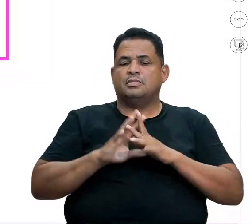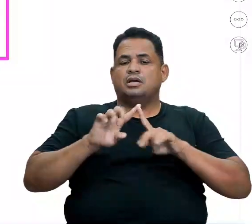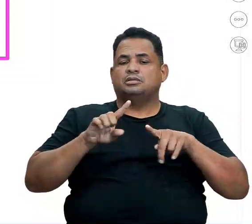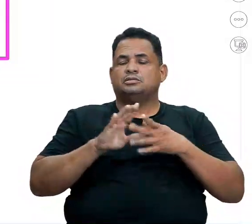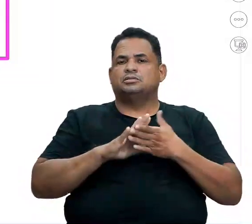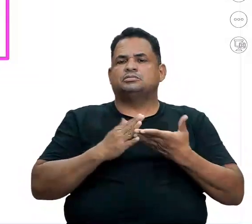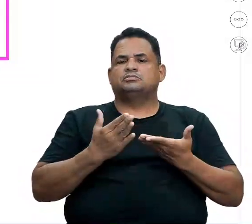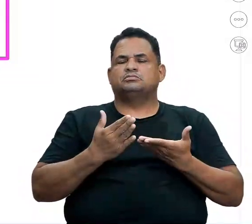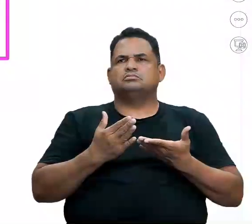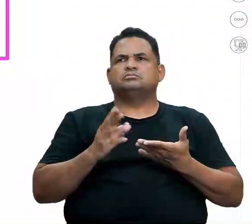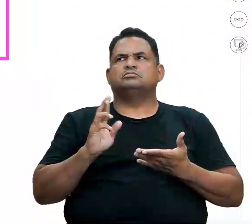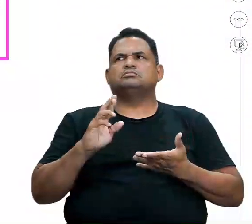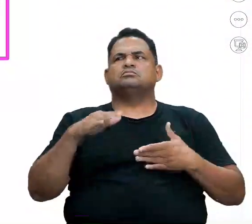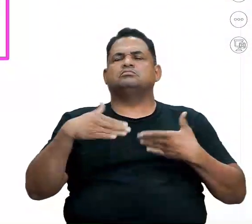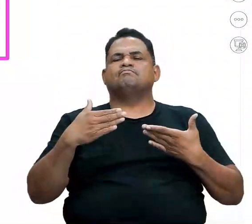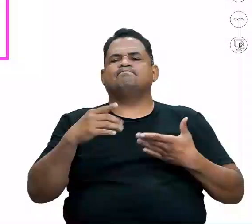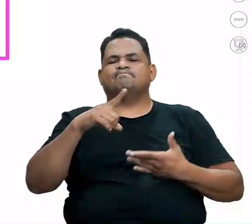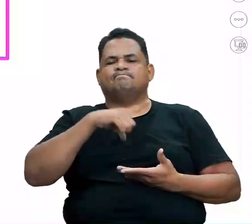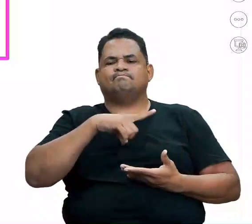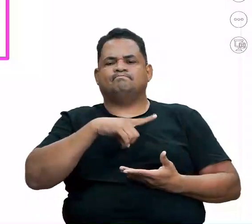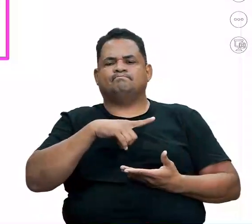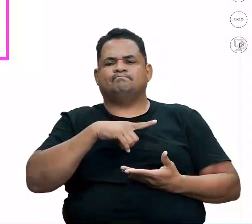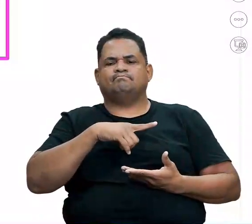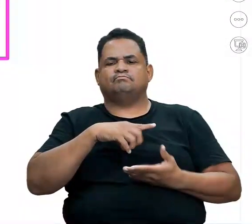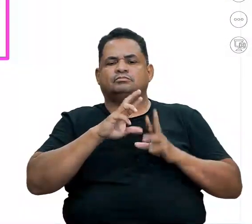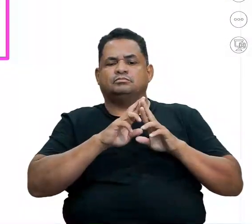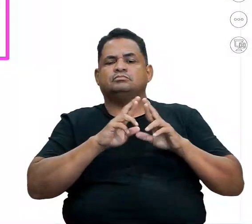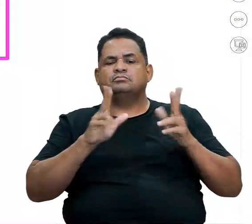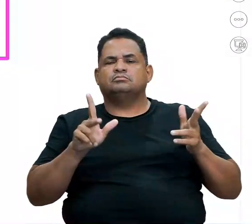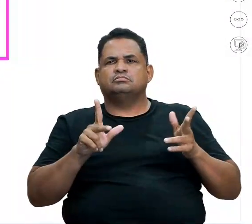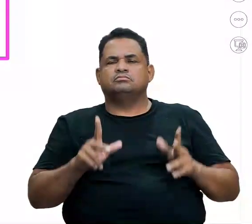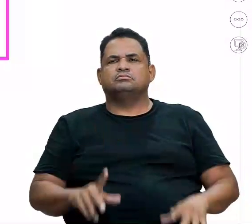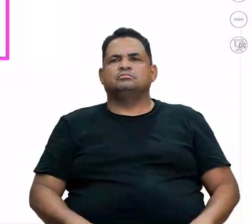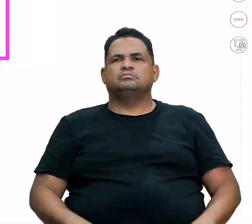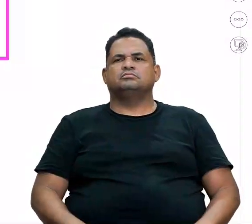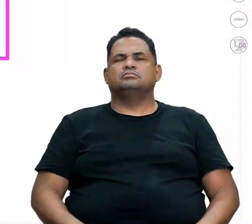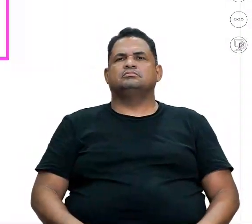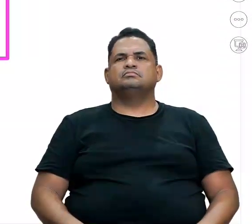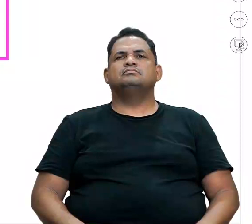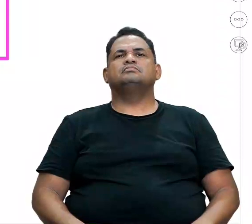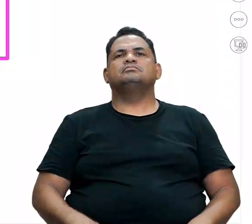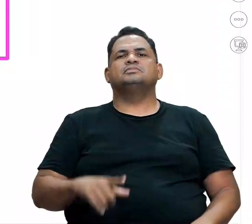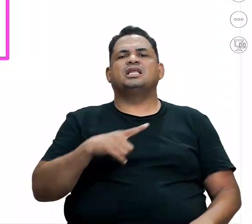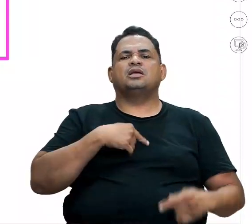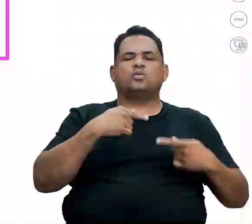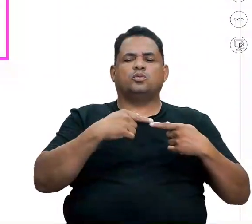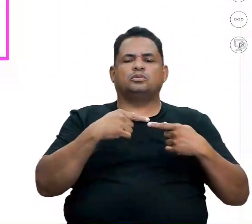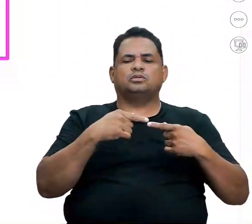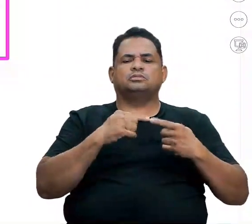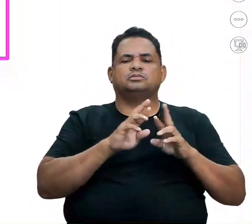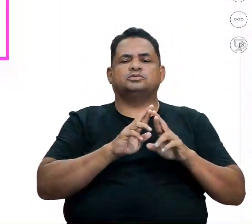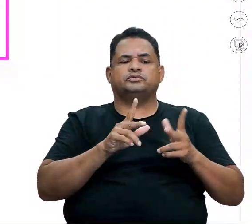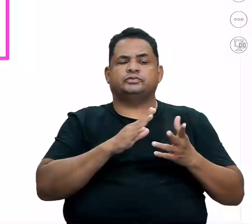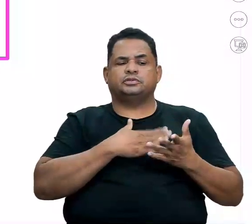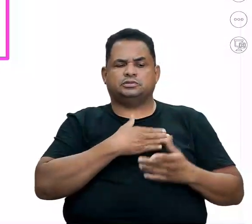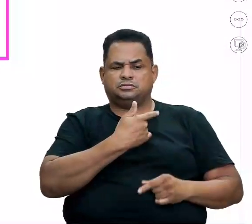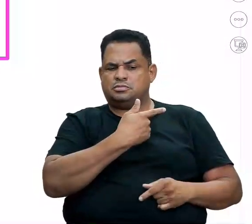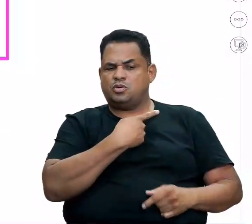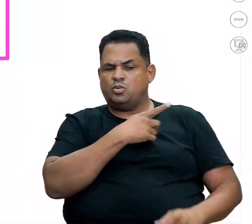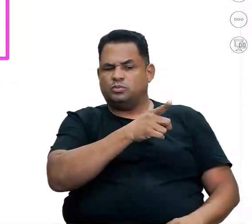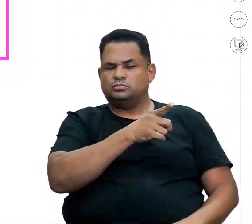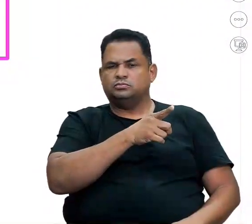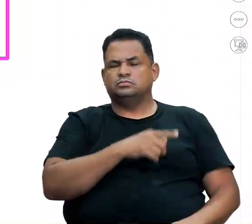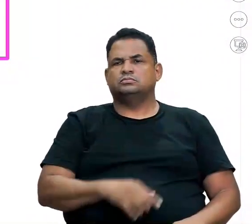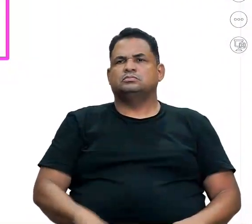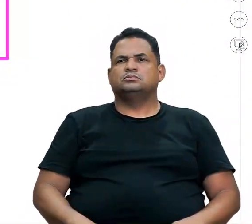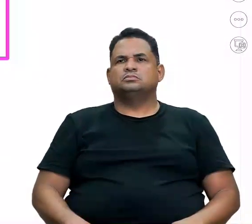sou porque eu tenho essa diferenciação. Eu tenho um contato com o diferente de mim, né?